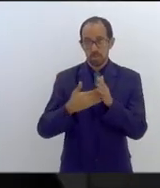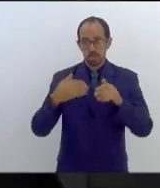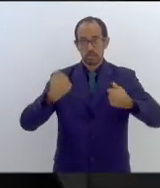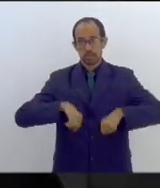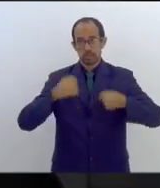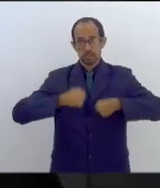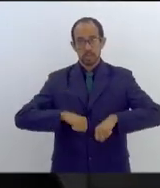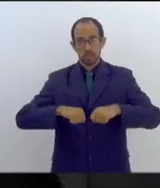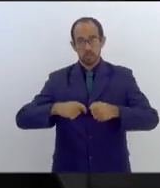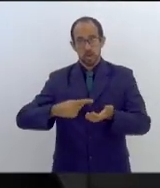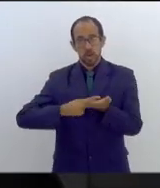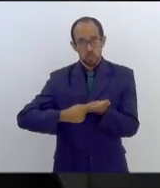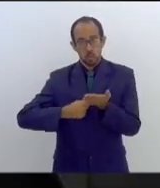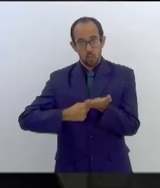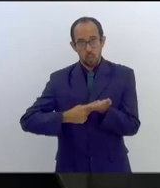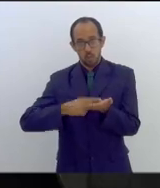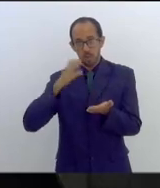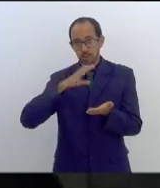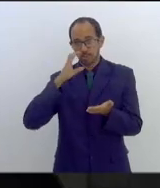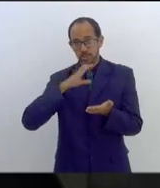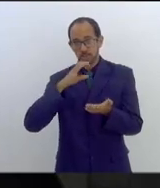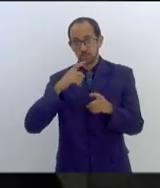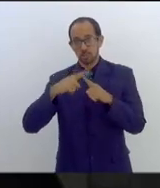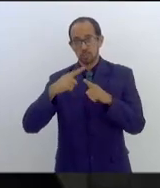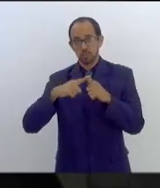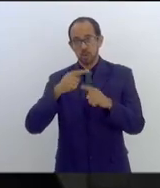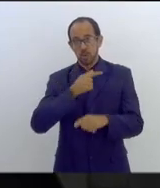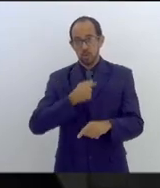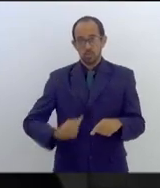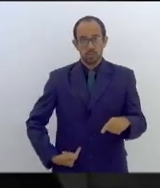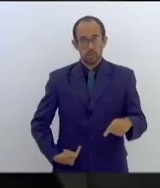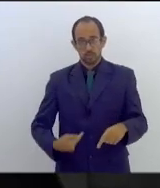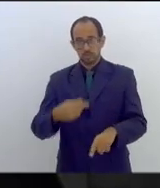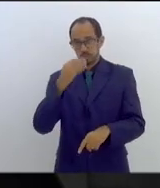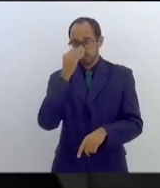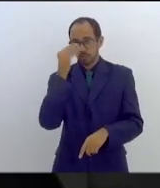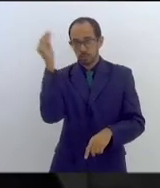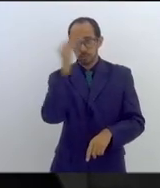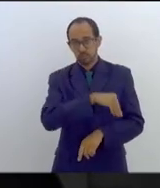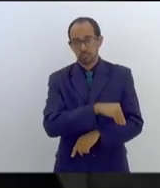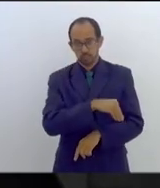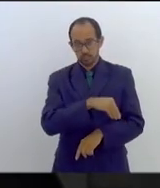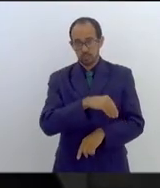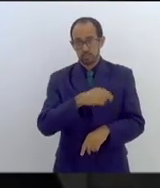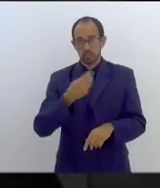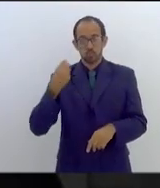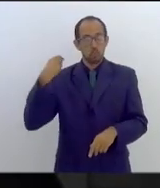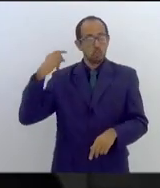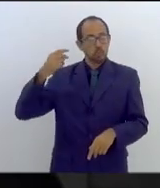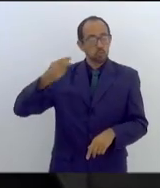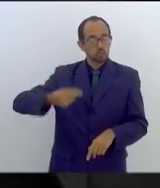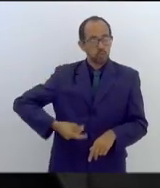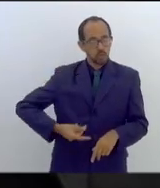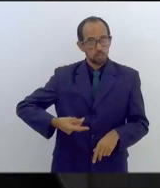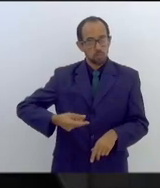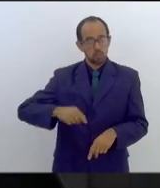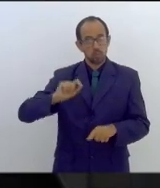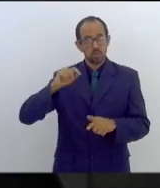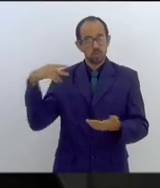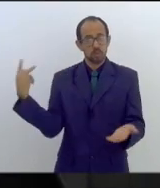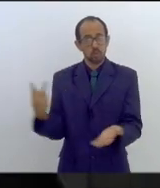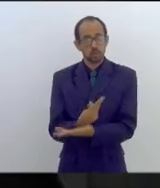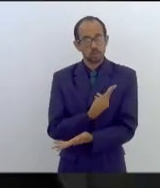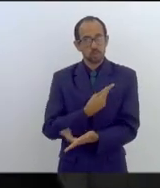acordo emergencial, porque o governo do Estado negligenciou durante muito tempo o que estava